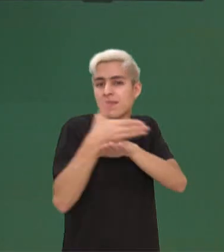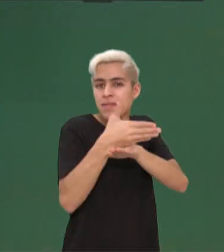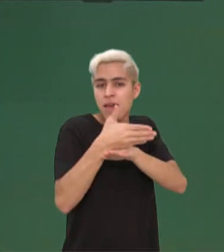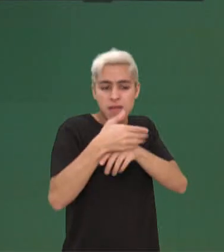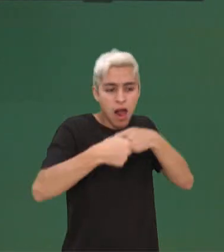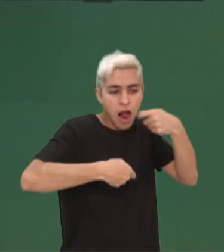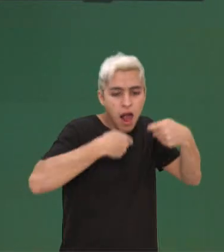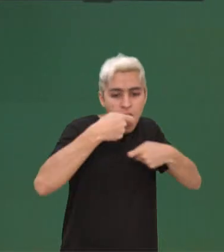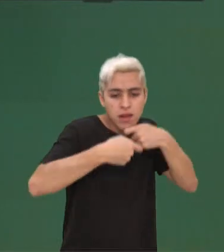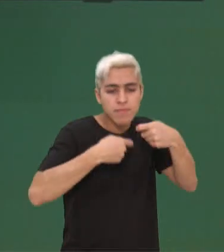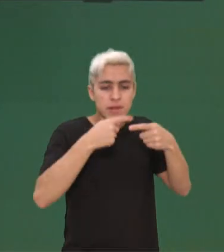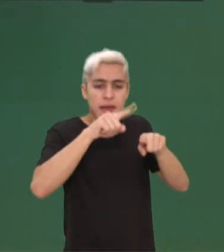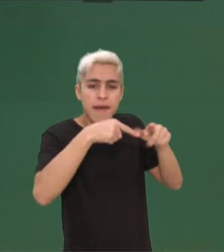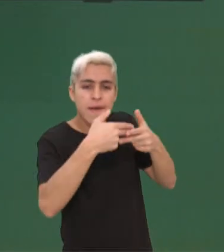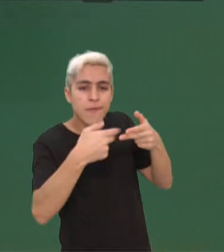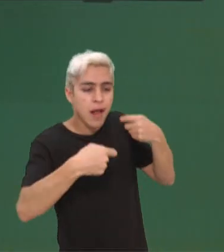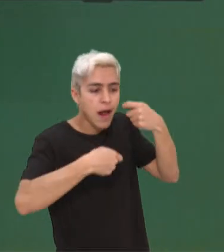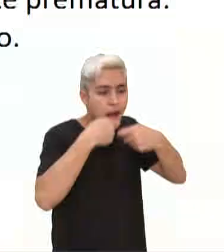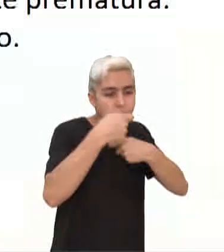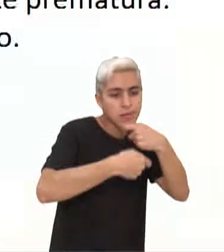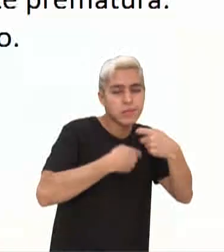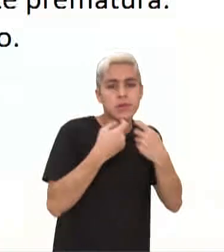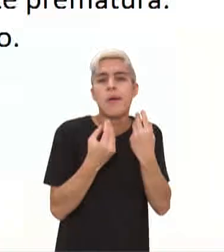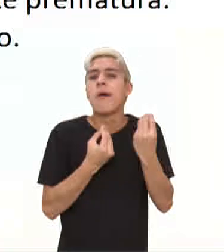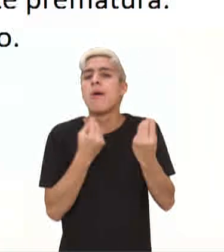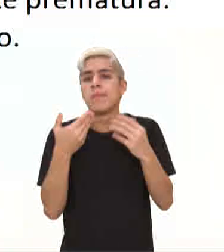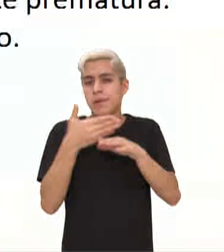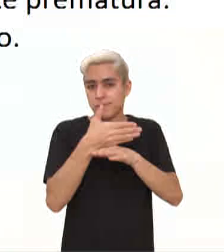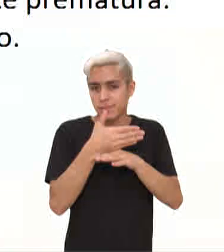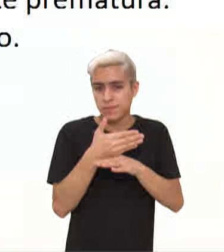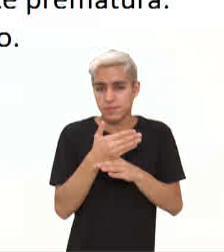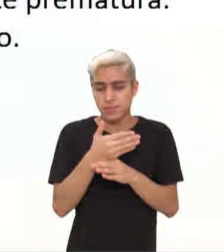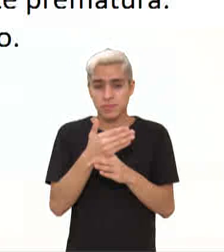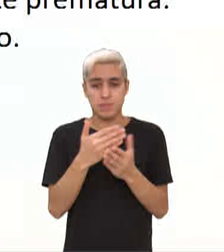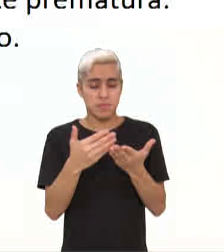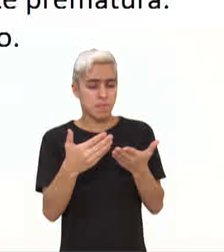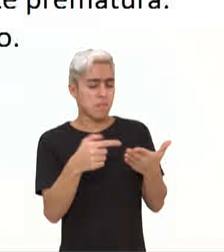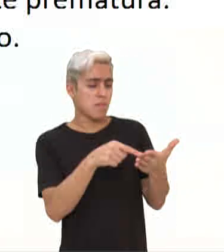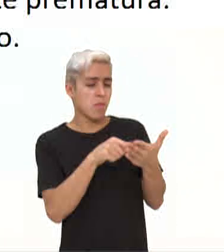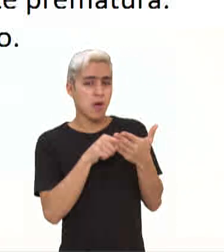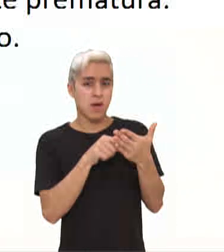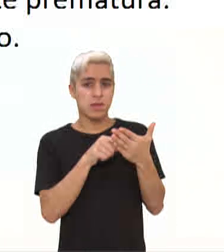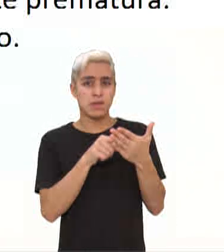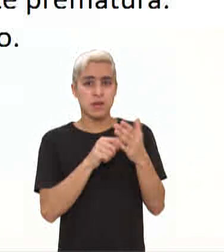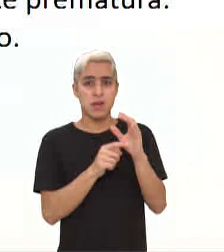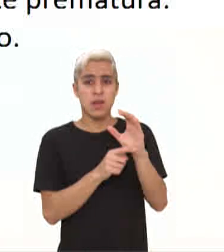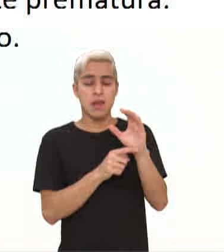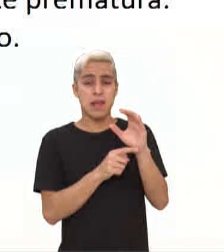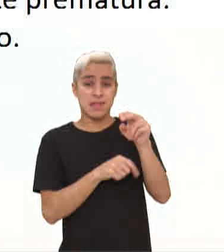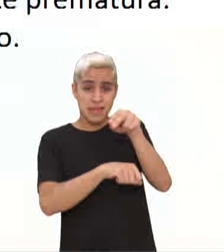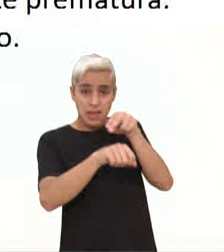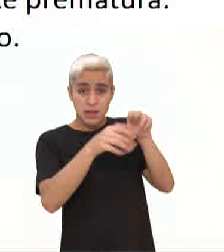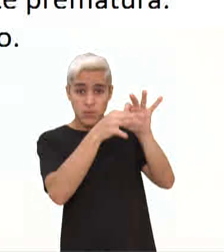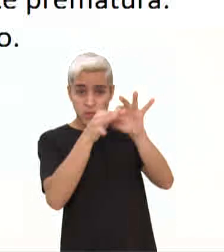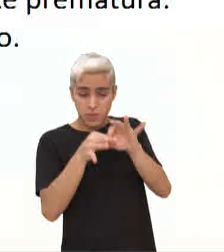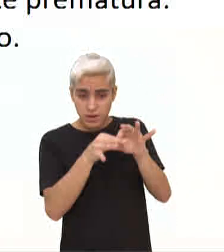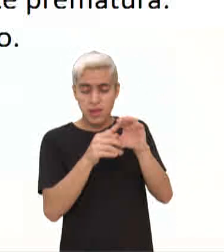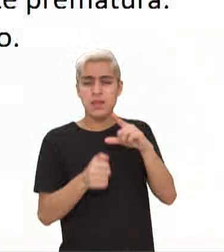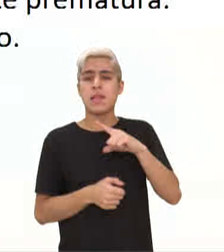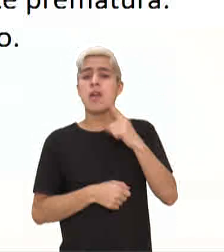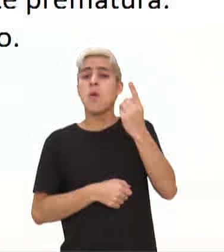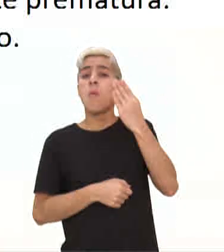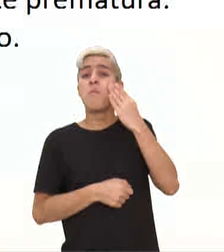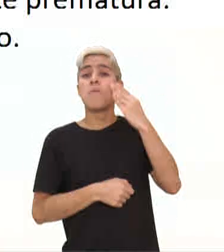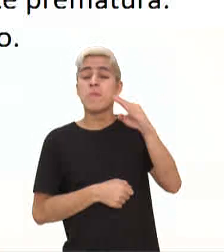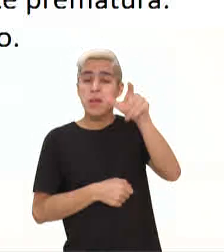alimento, aos recursos alimentares. Então ali, dados das Nações Unidas mostram que nós vamos ter 1 bilhão de pessoas que